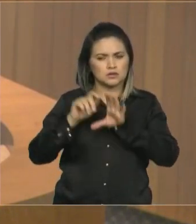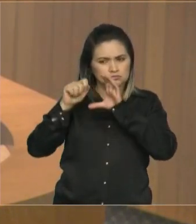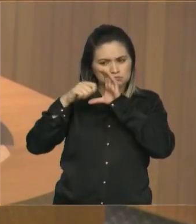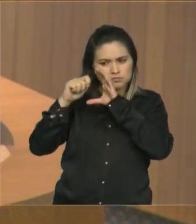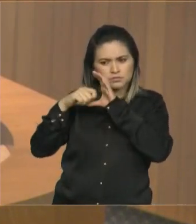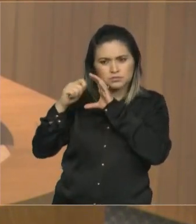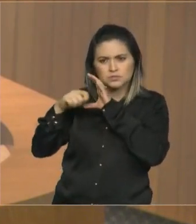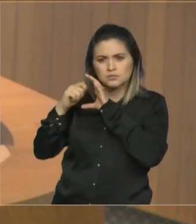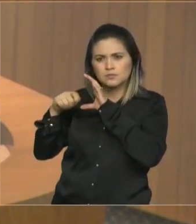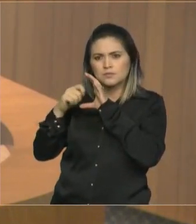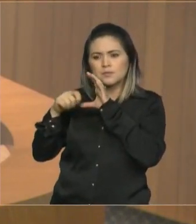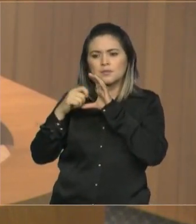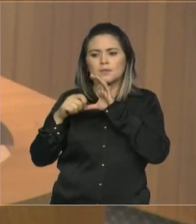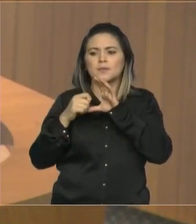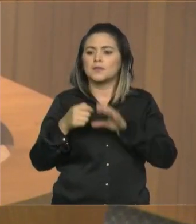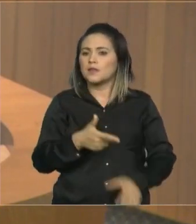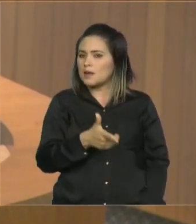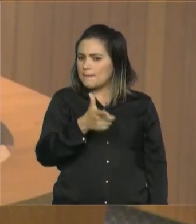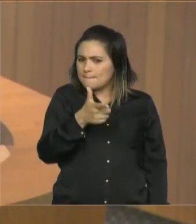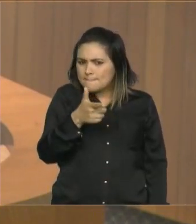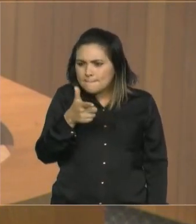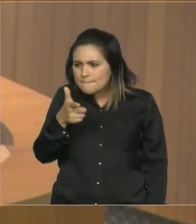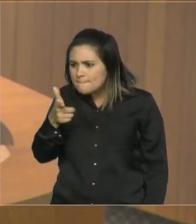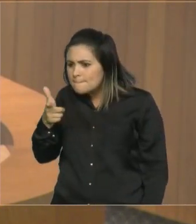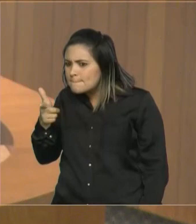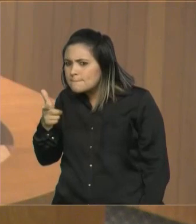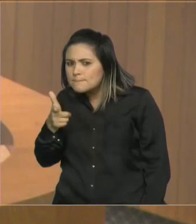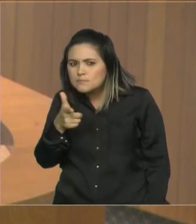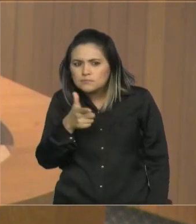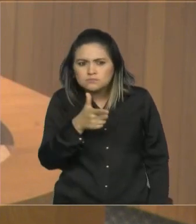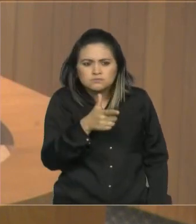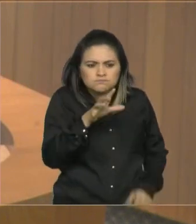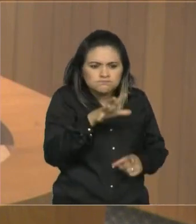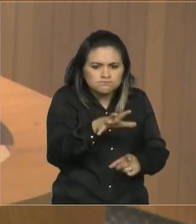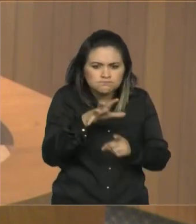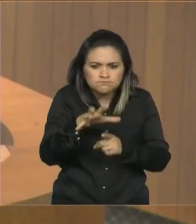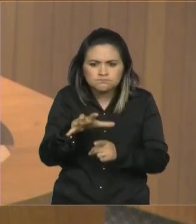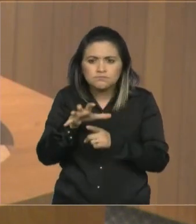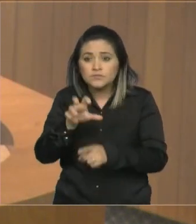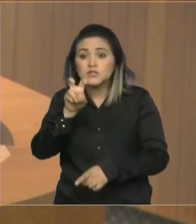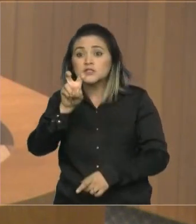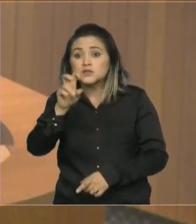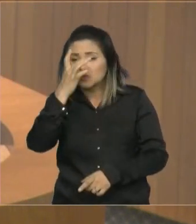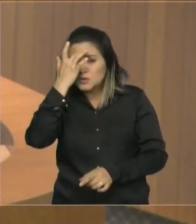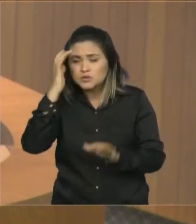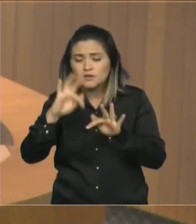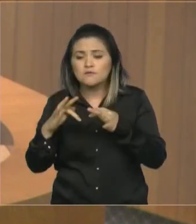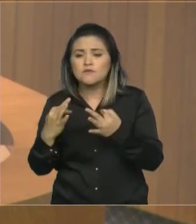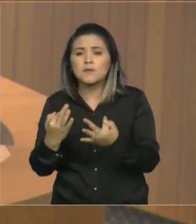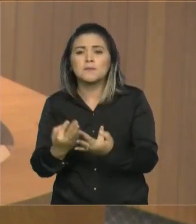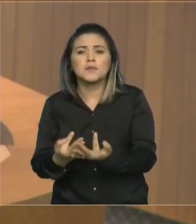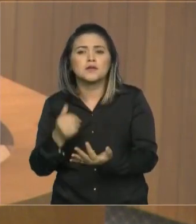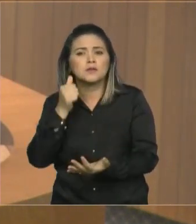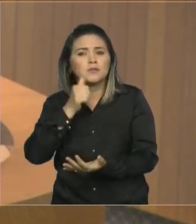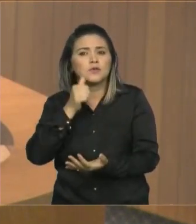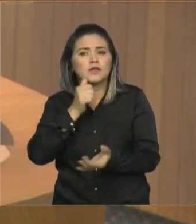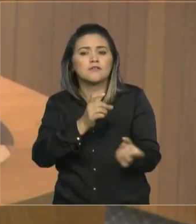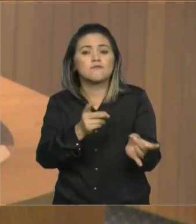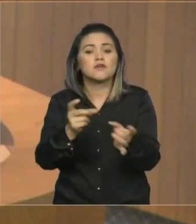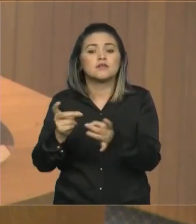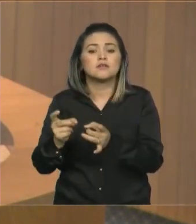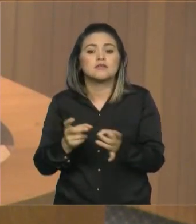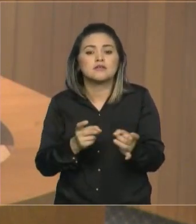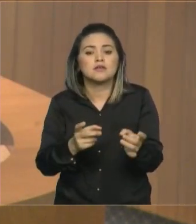para 5 familiares de uma pessoa, de uma verdureira que foi morta no município de Vargem Grande.